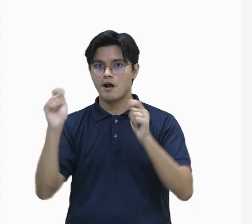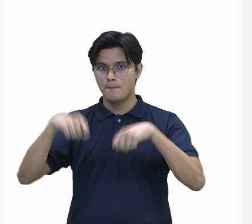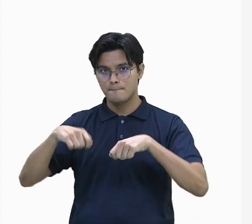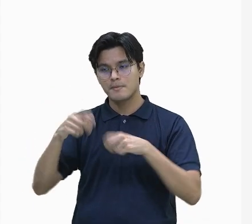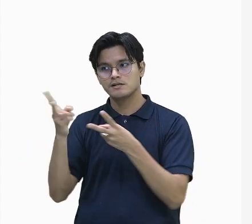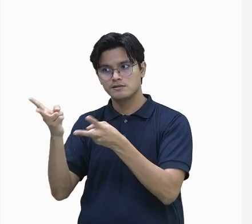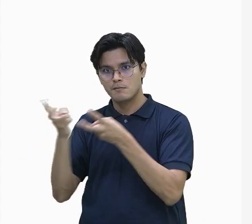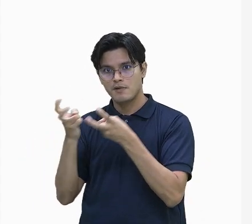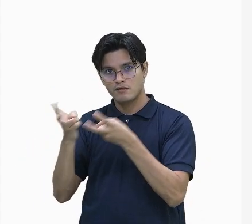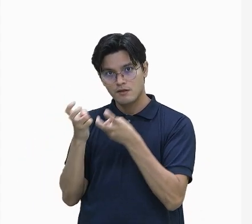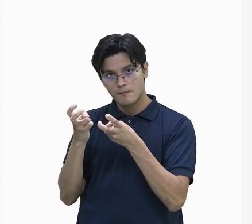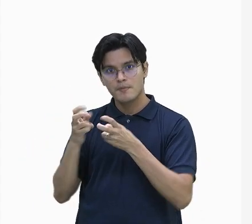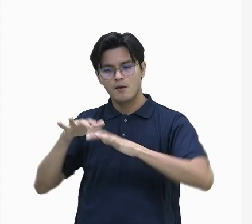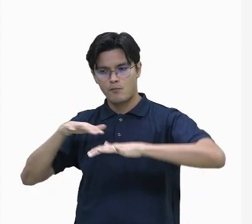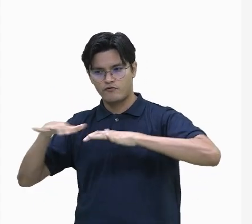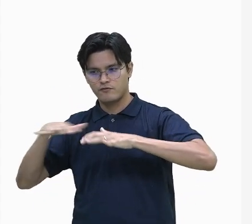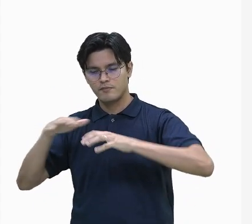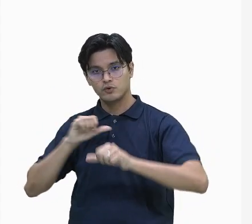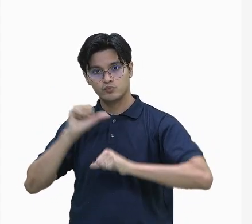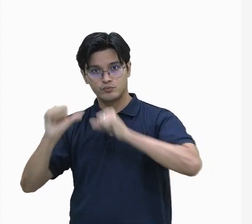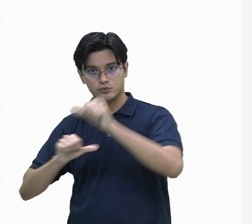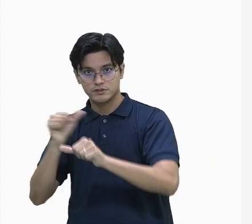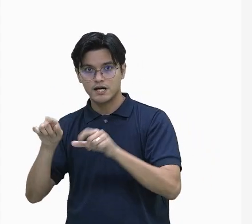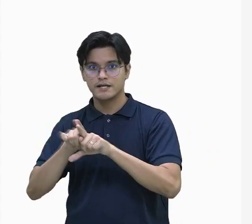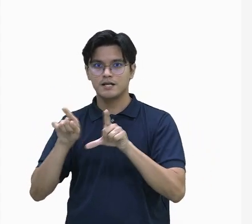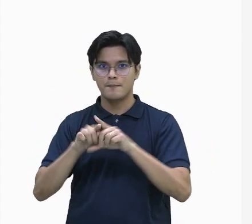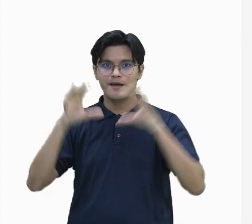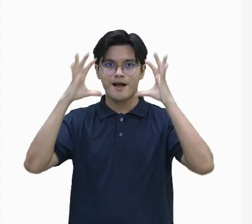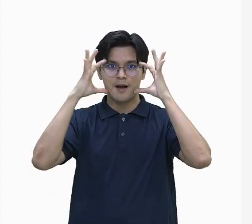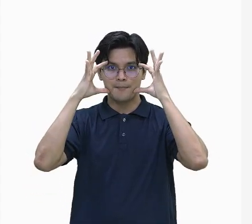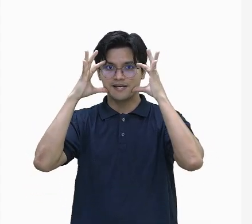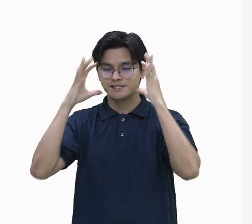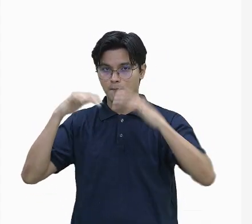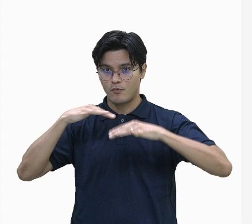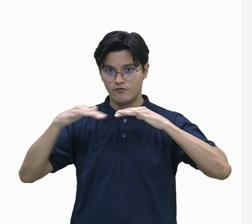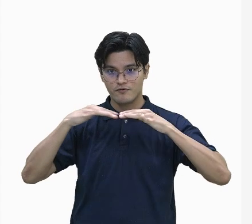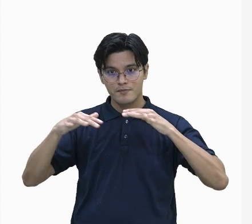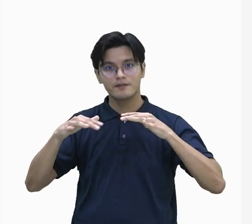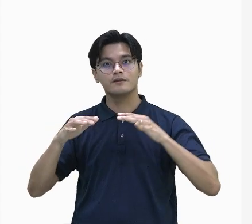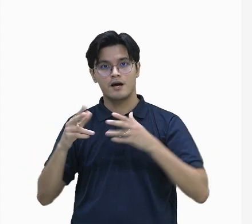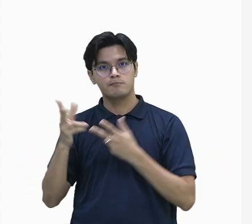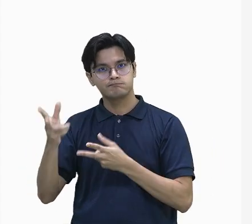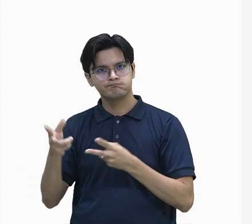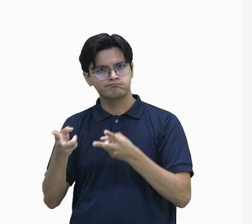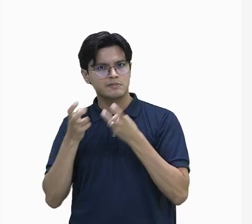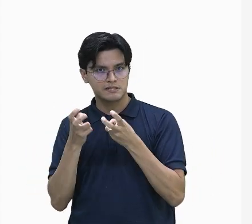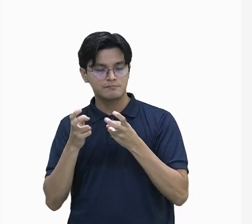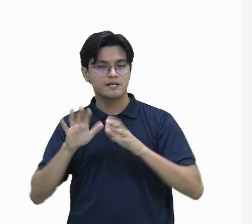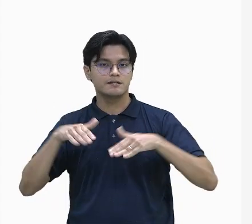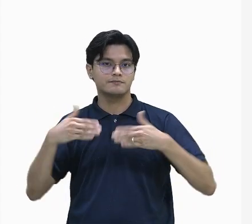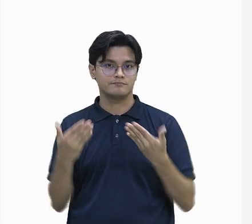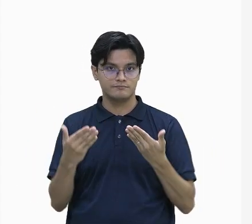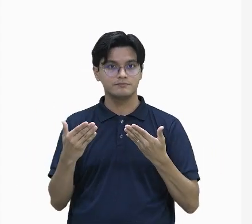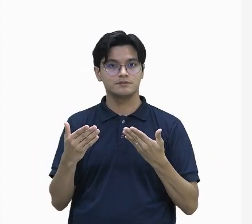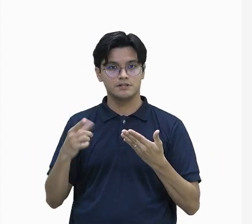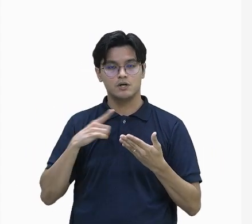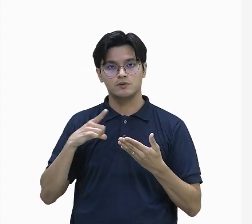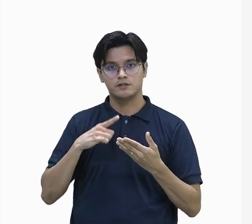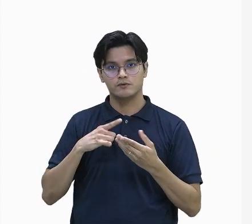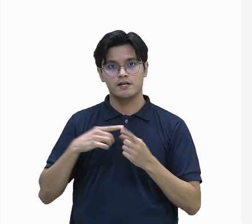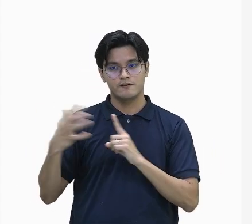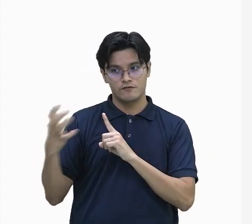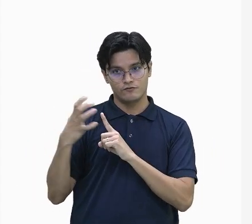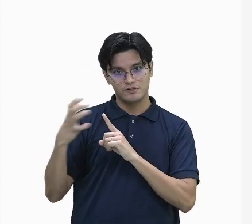posição e movimento da cabeça. Isso mesmo. Então, os sinais são enviados ao cérebro pelos nervos coclear